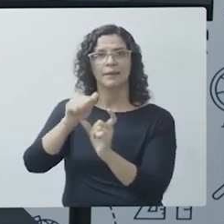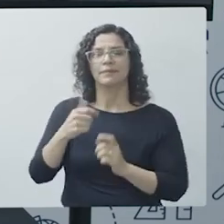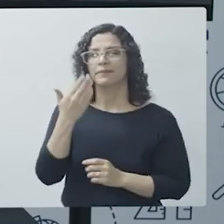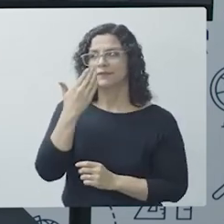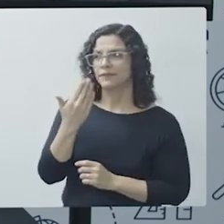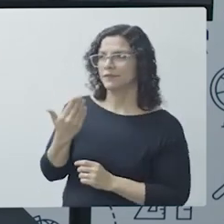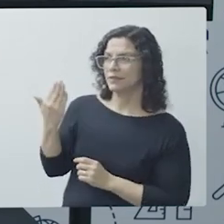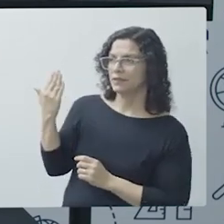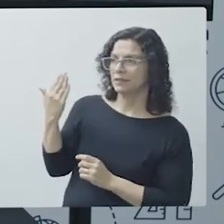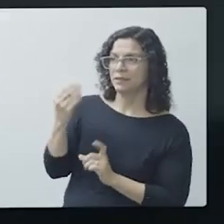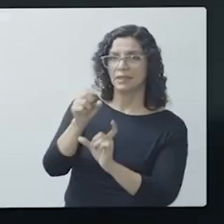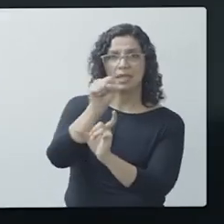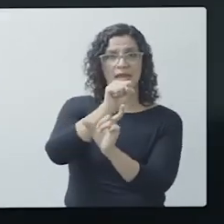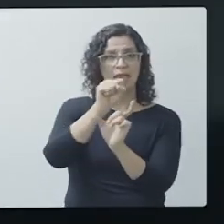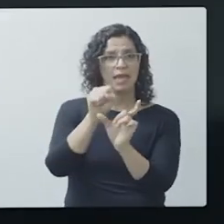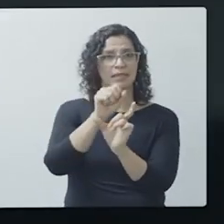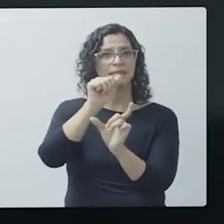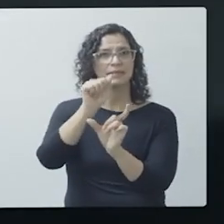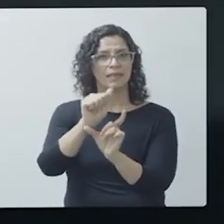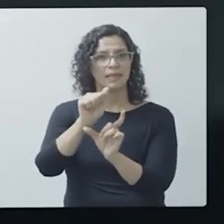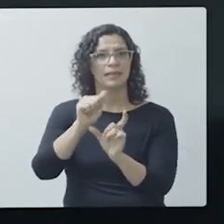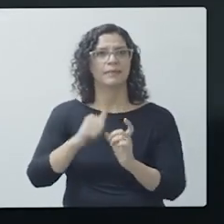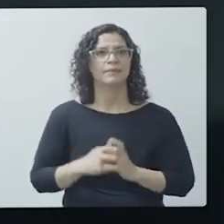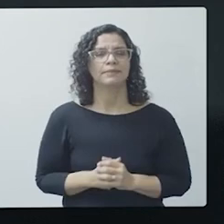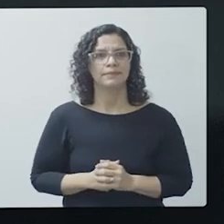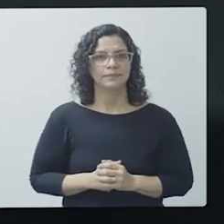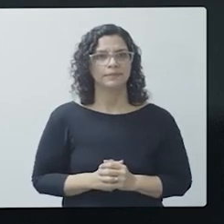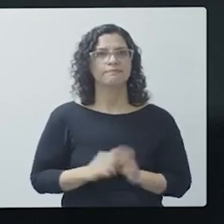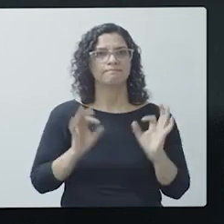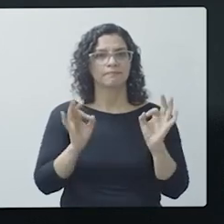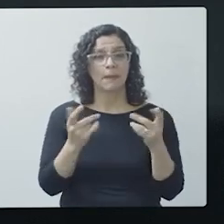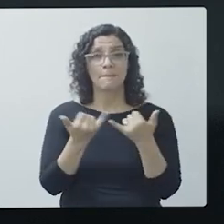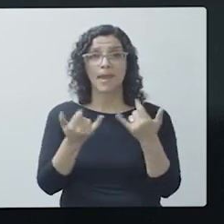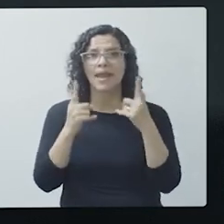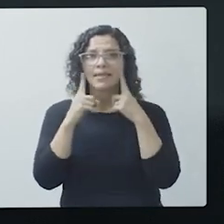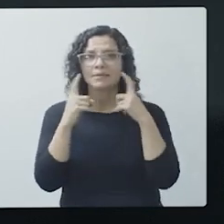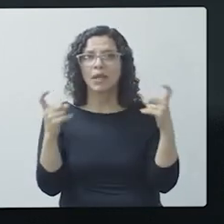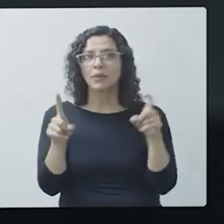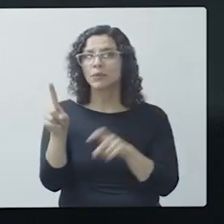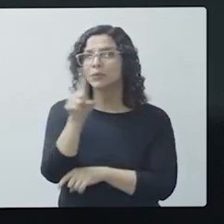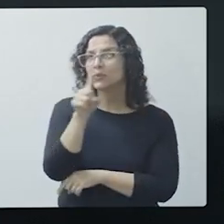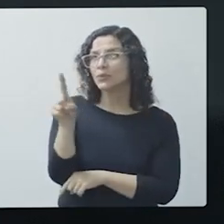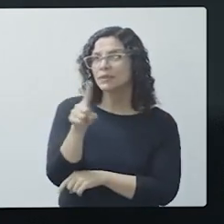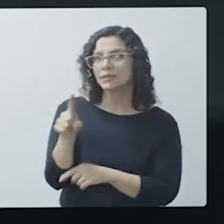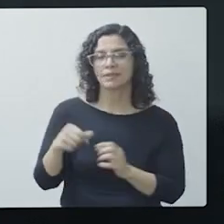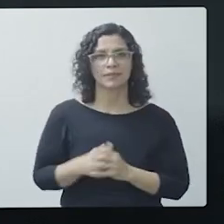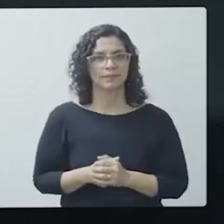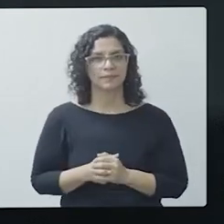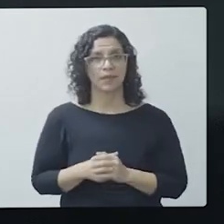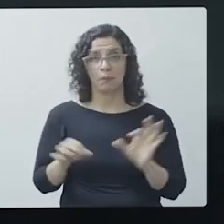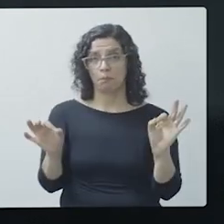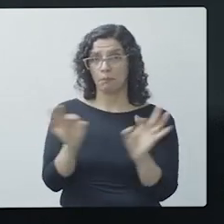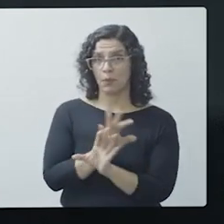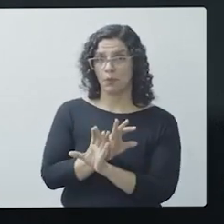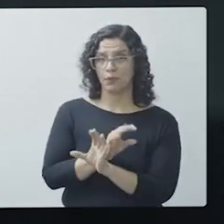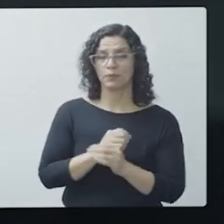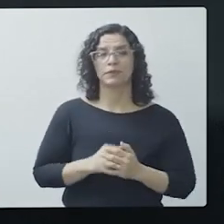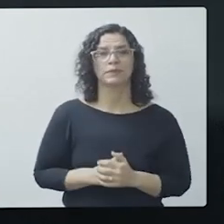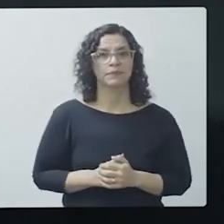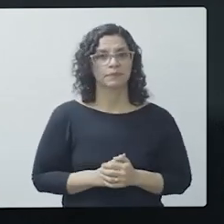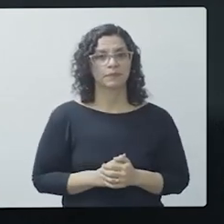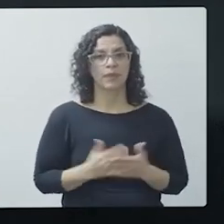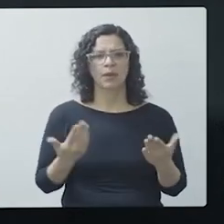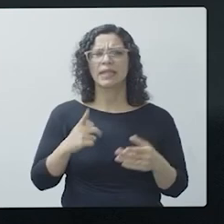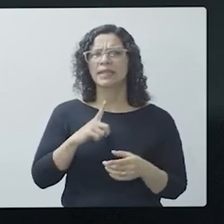S, então é um za, mas com a letra S. S com som de Z. Pronto, formamos a